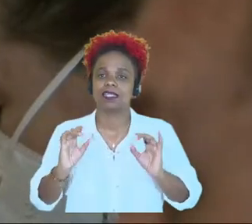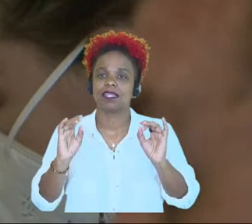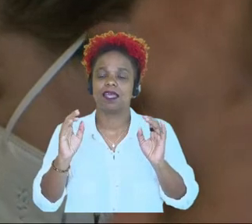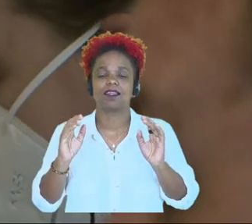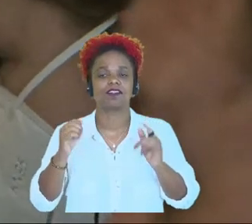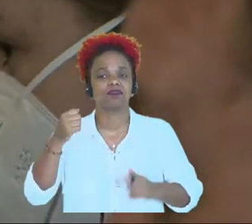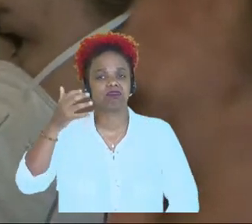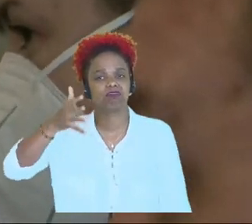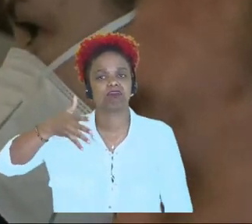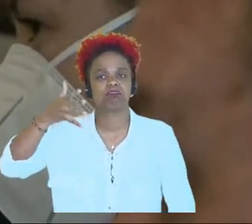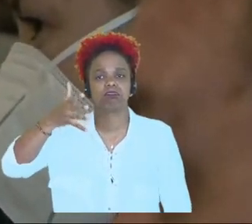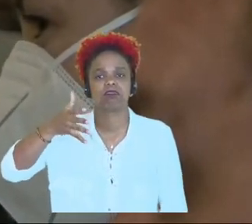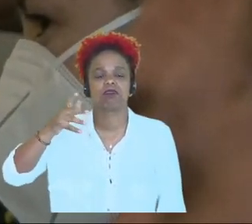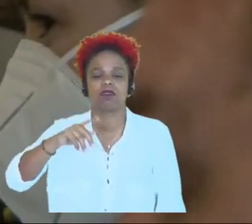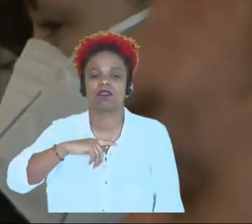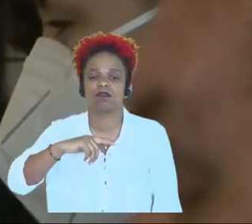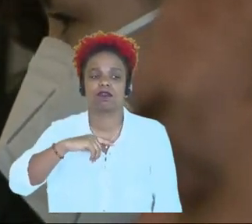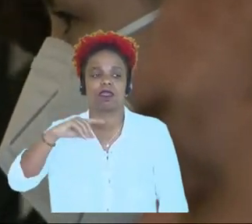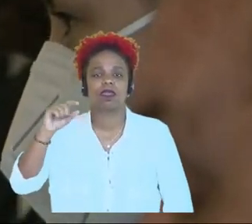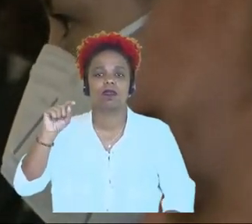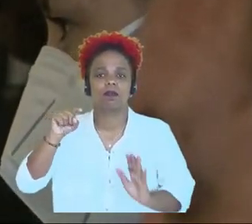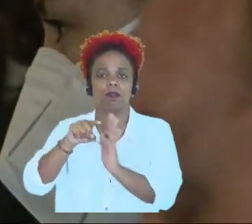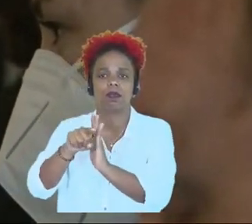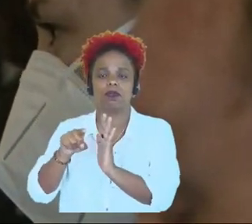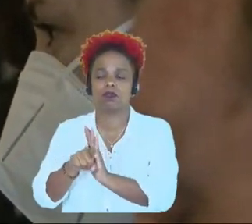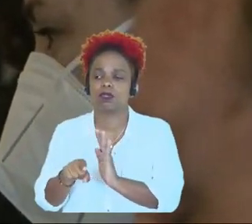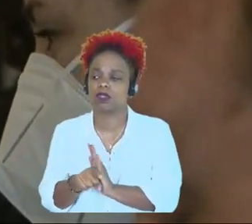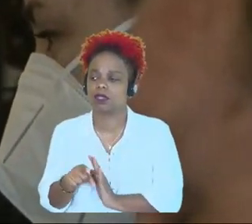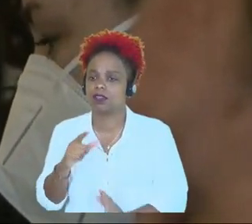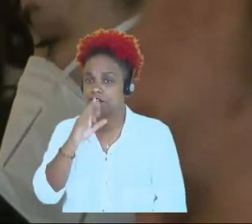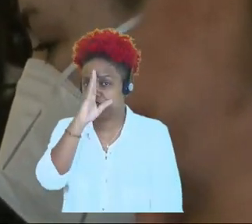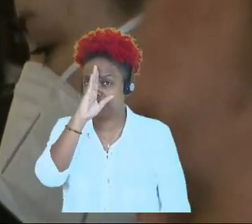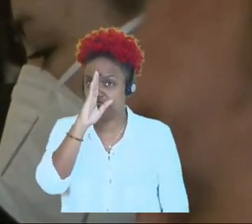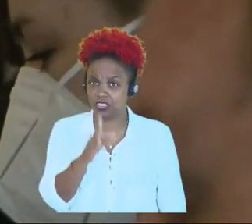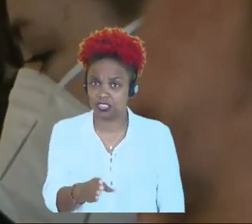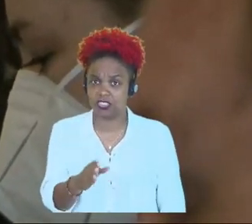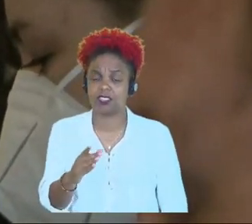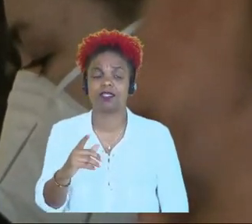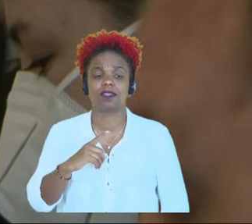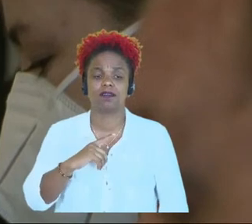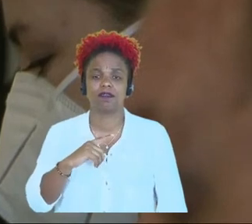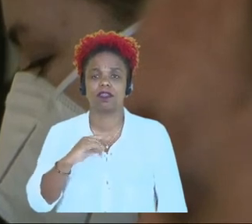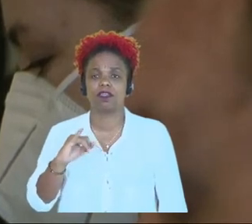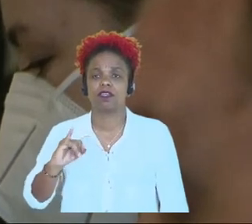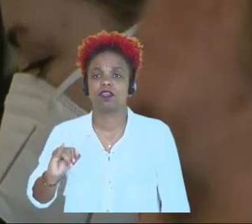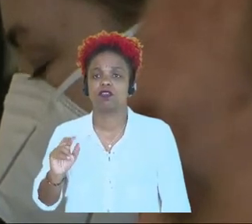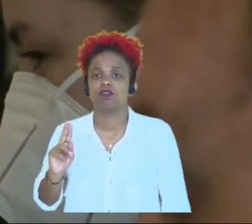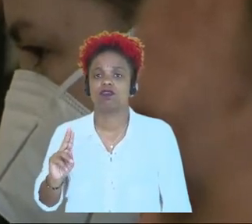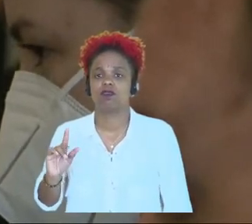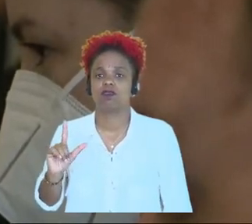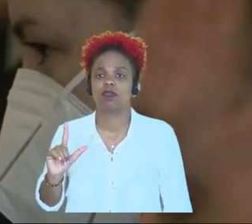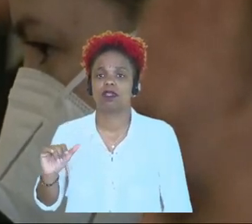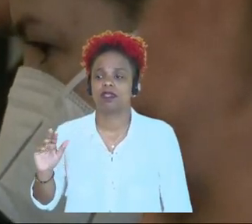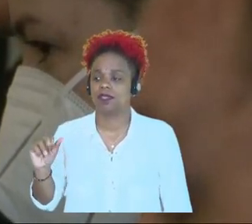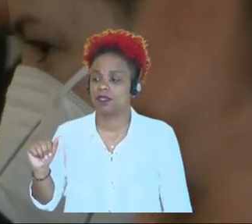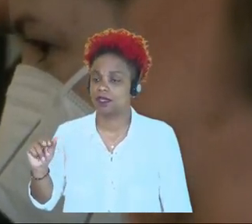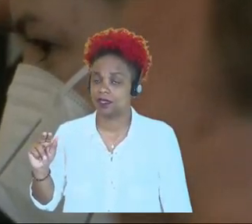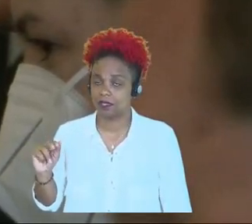exposição. Pergunta super direto ao ponto para a Juliana e para